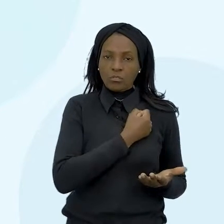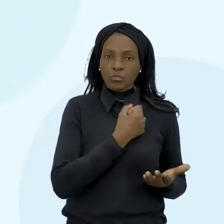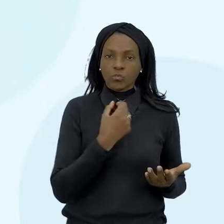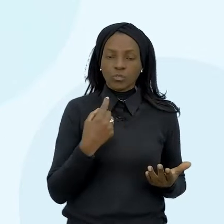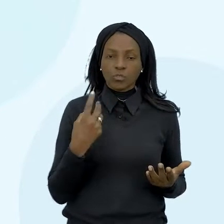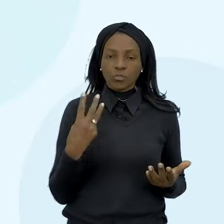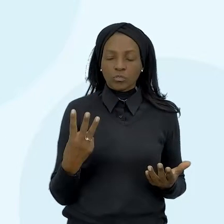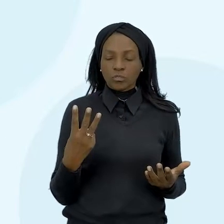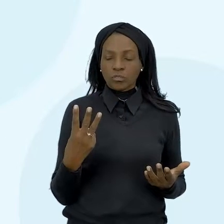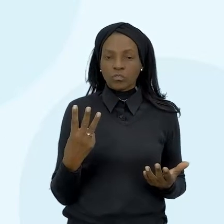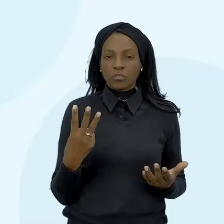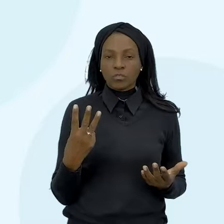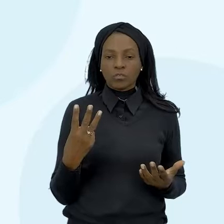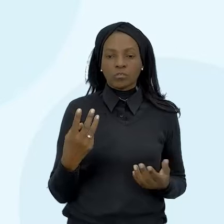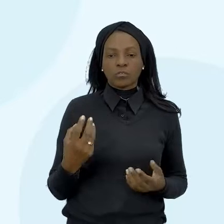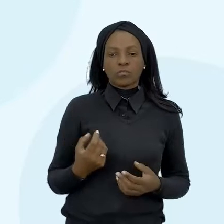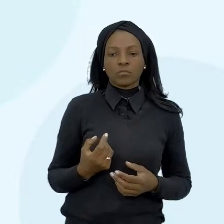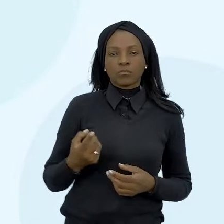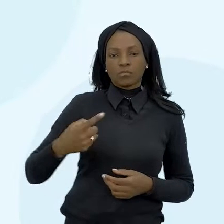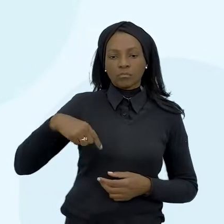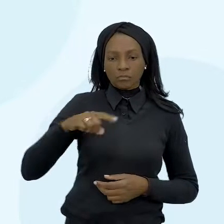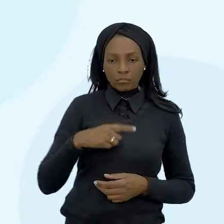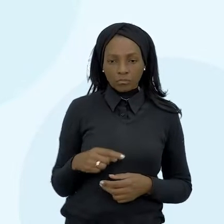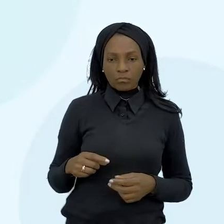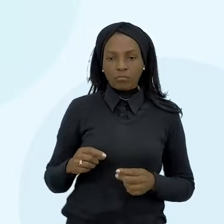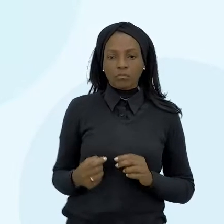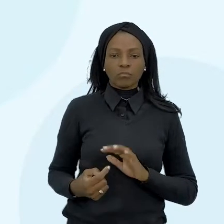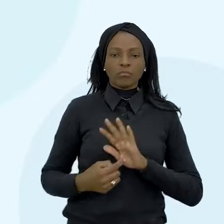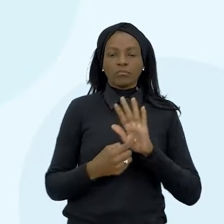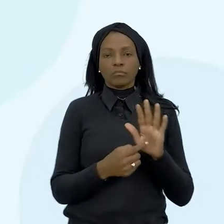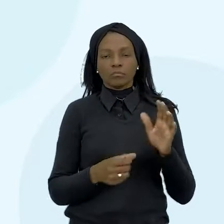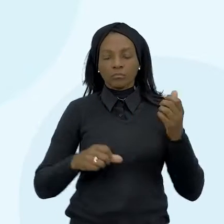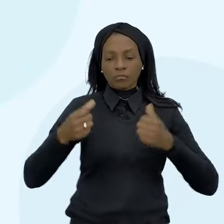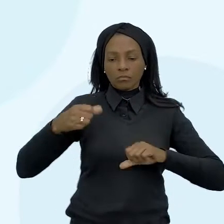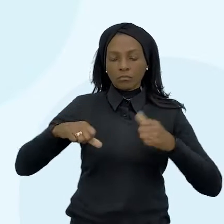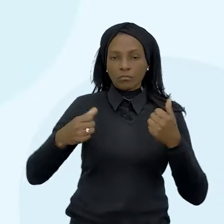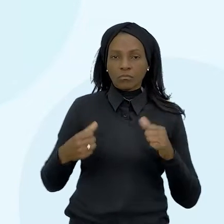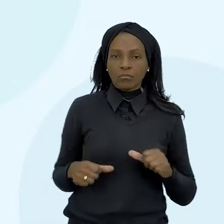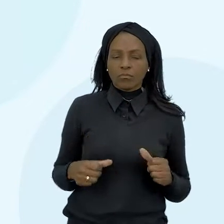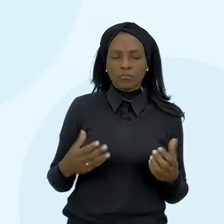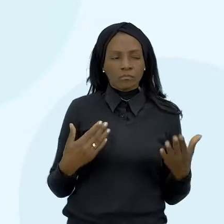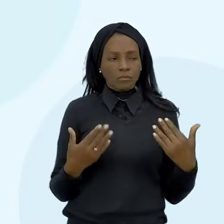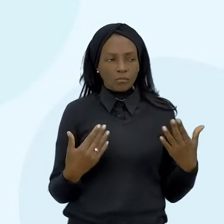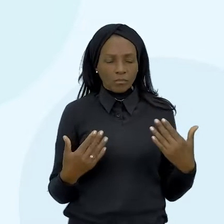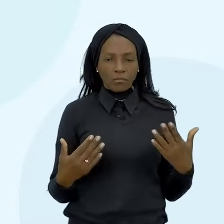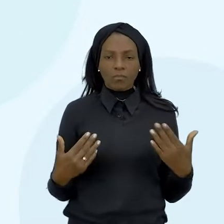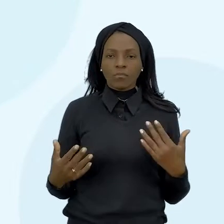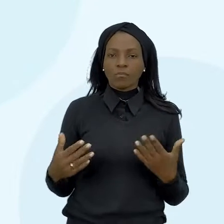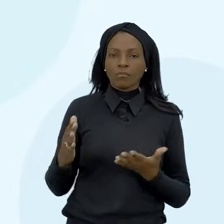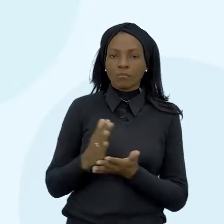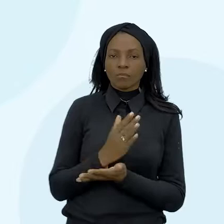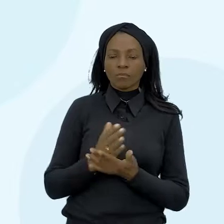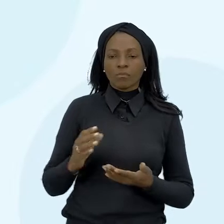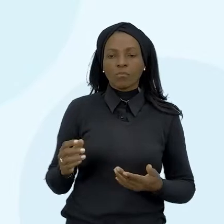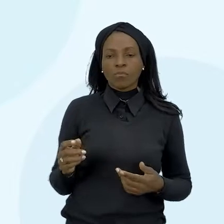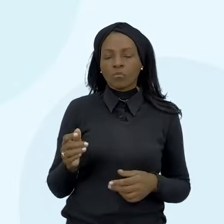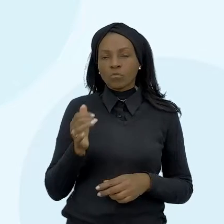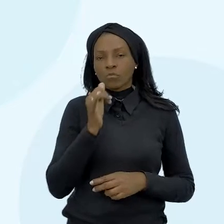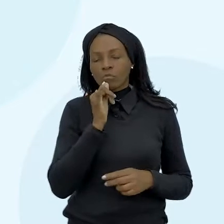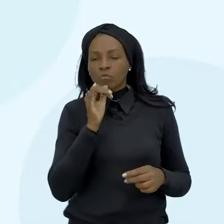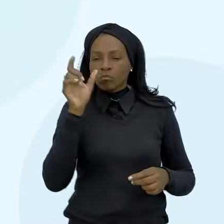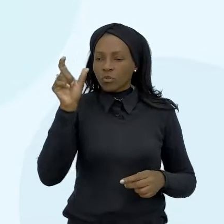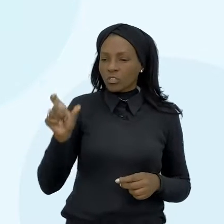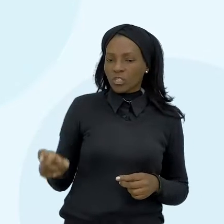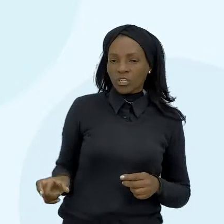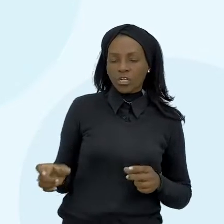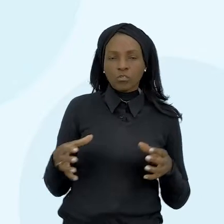nós vamos aqui exemplificar, analisar, debater alguns exemplos de